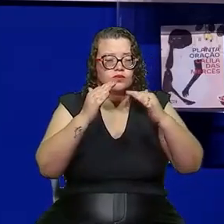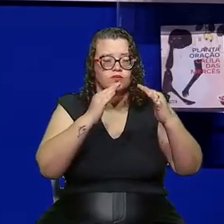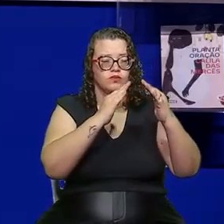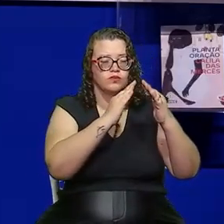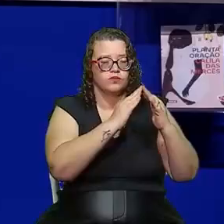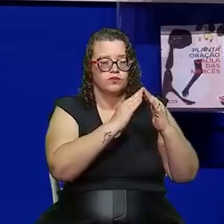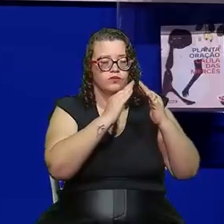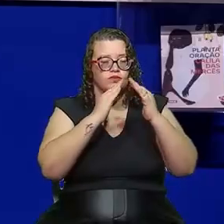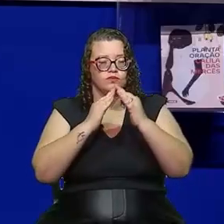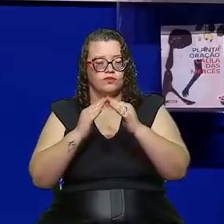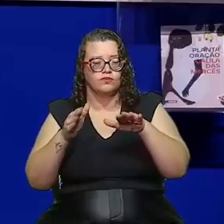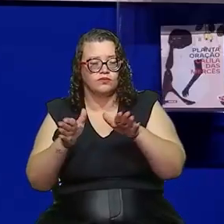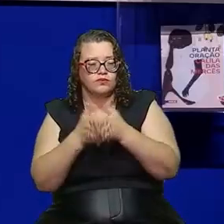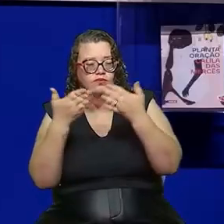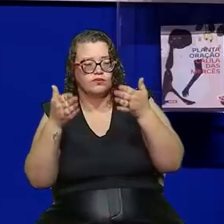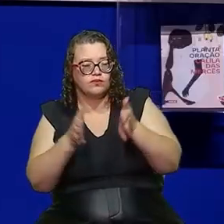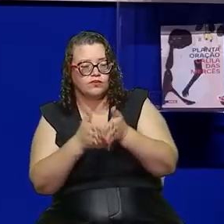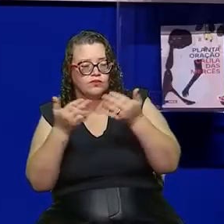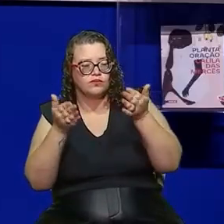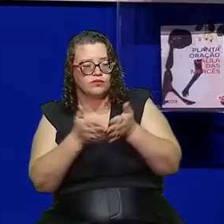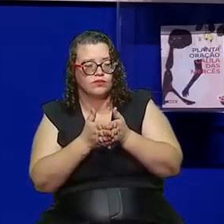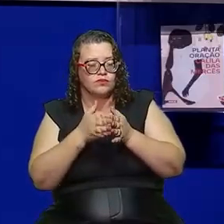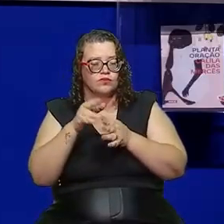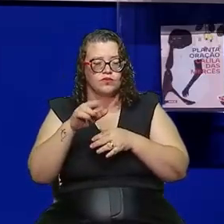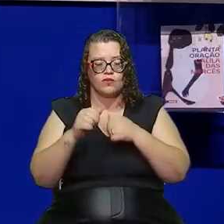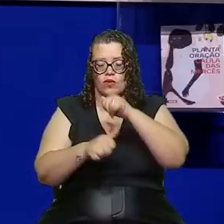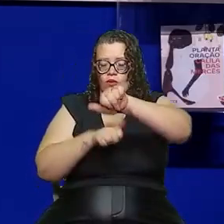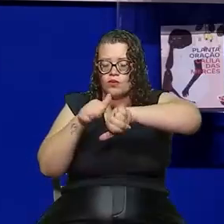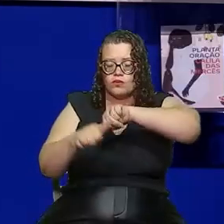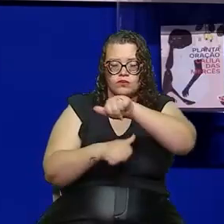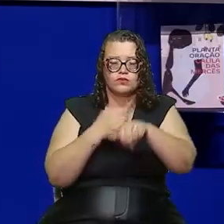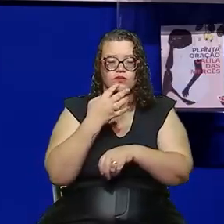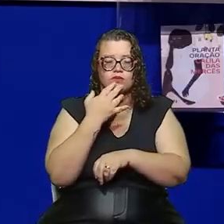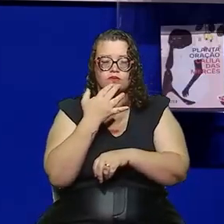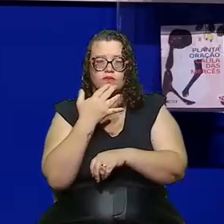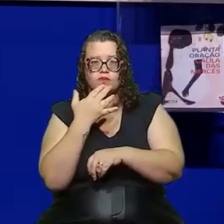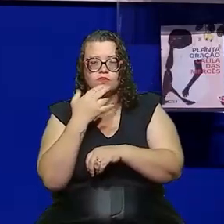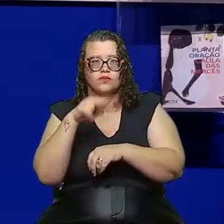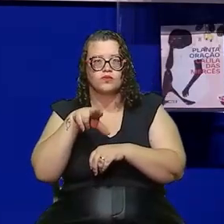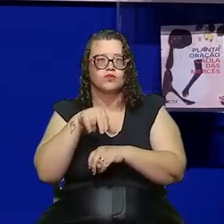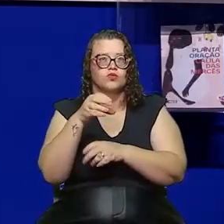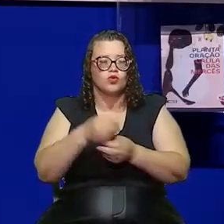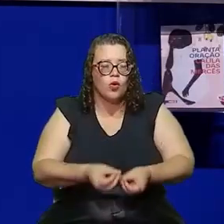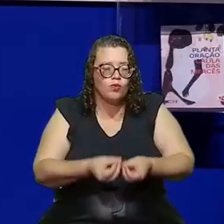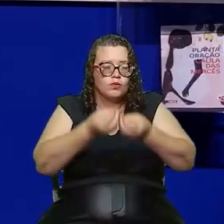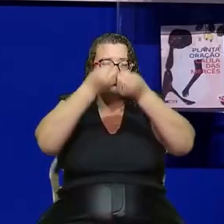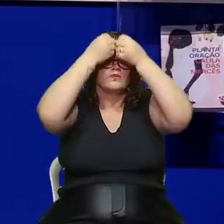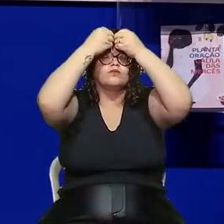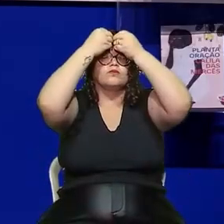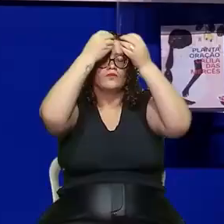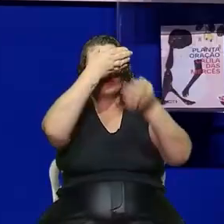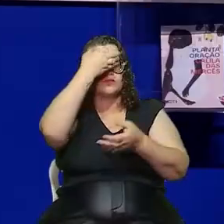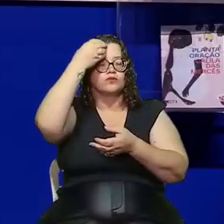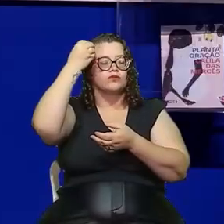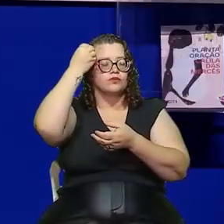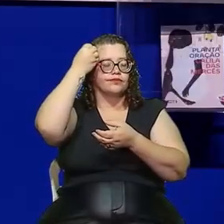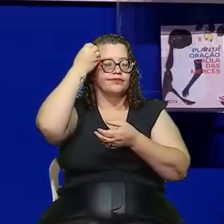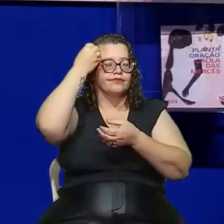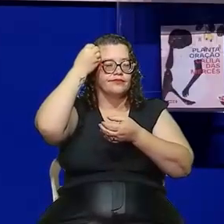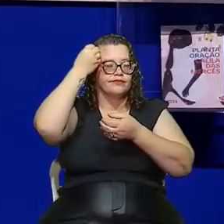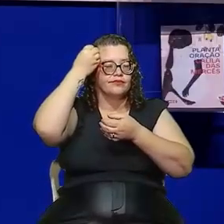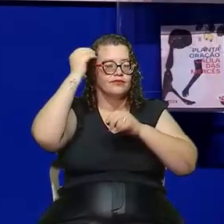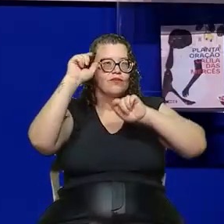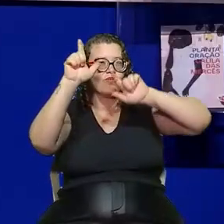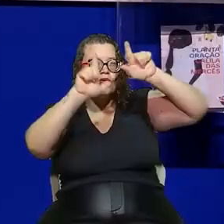Favela, uma troca de cores que nunca mais sairá da minha cabeça. O comercial da televisão,